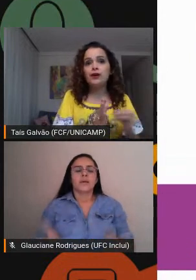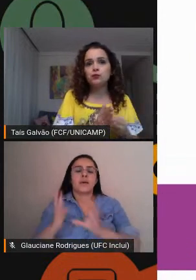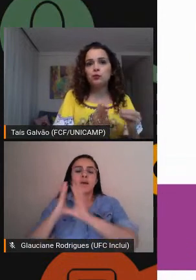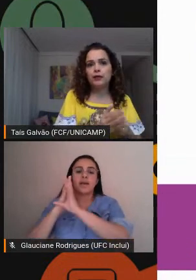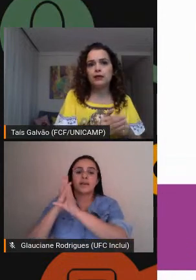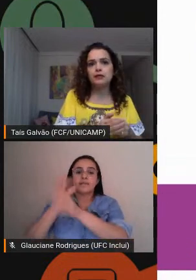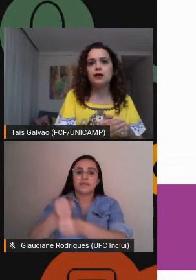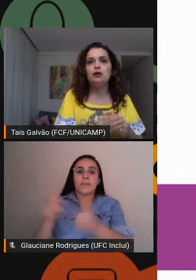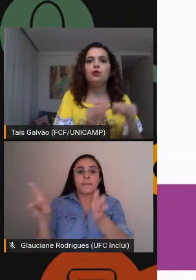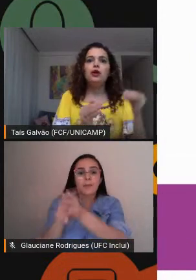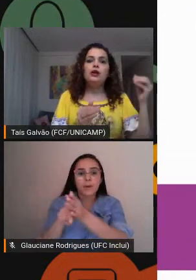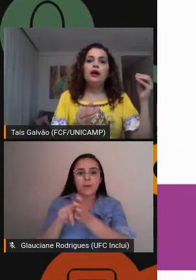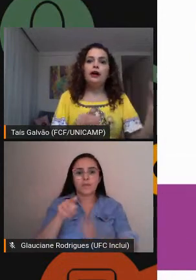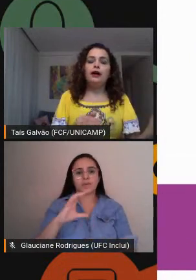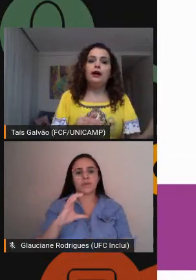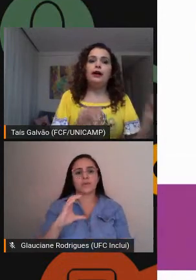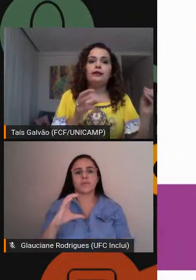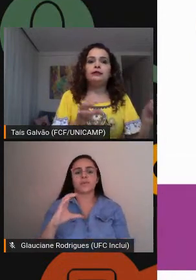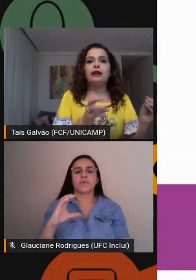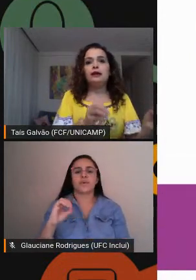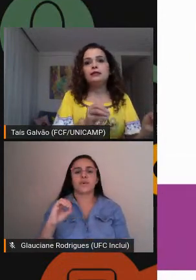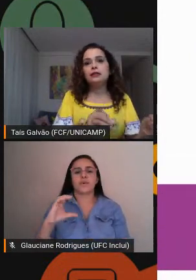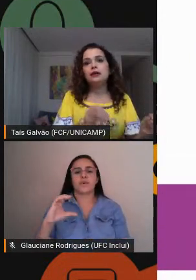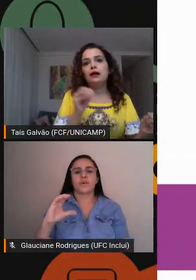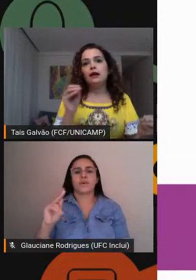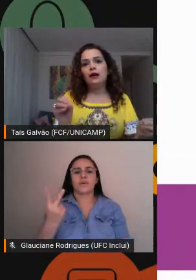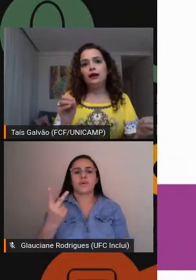o viés de publicação